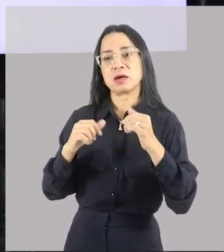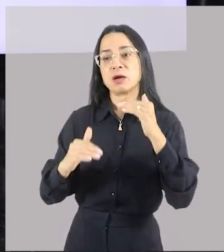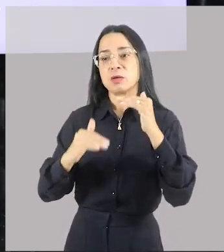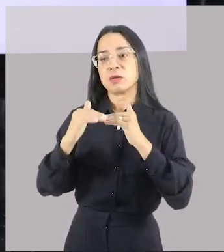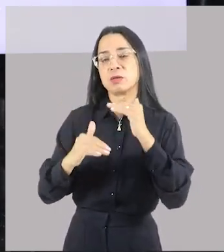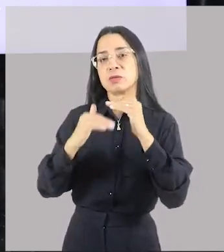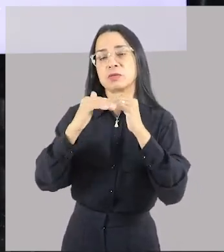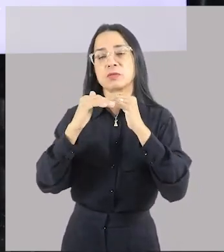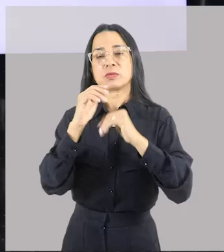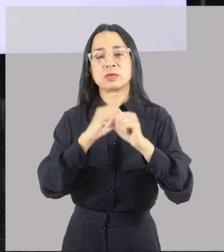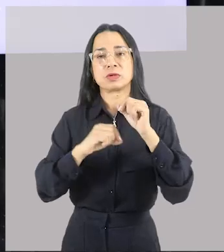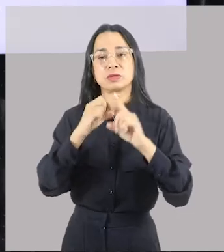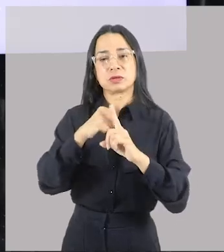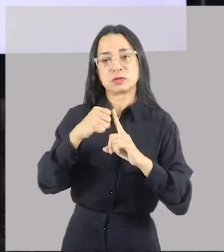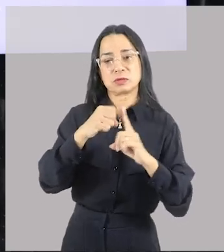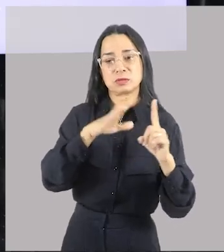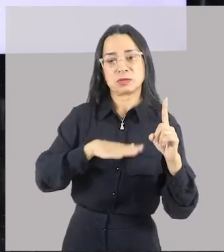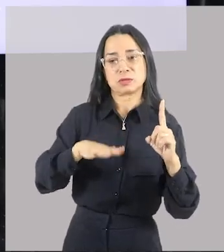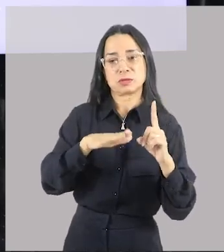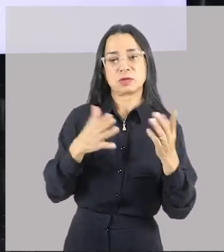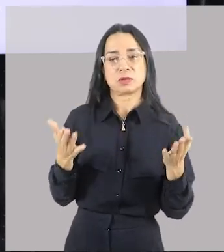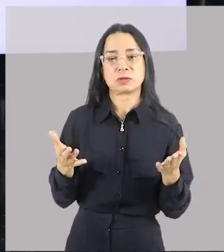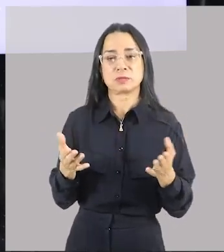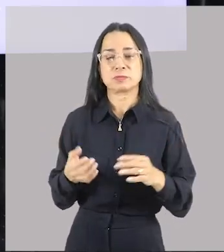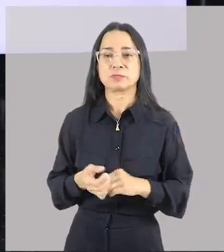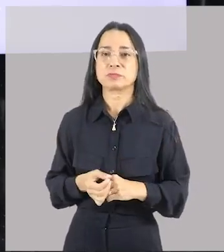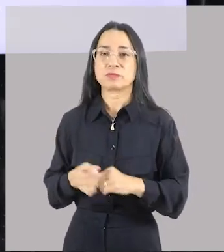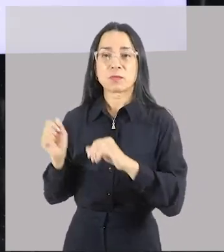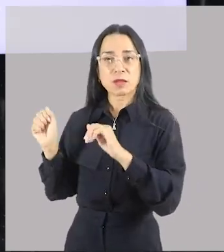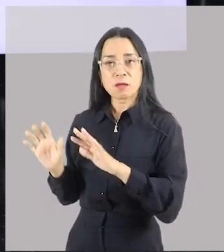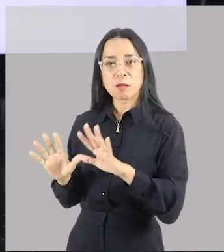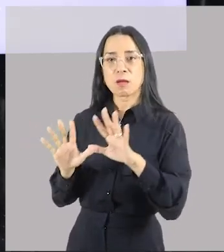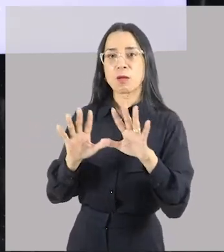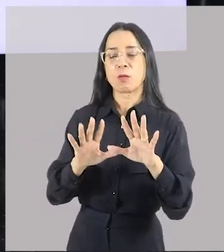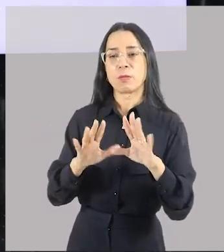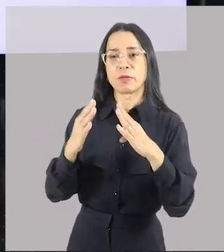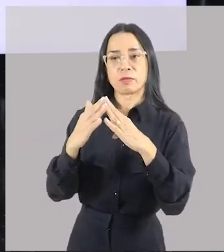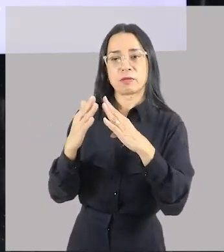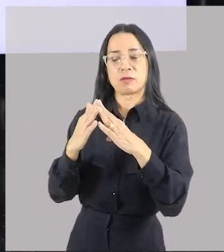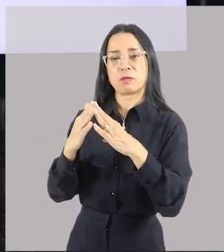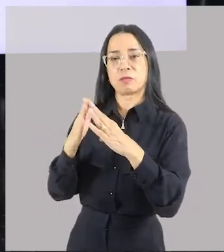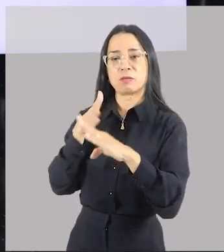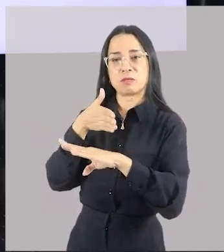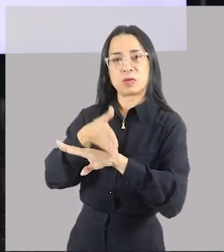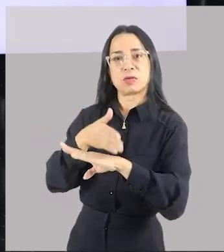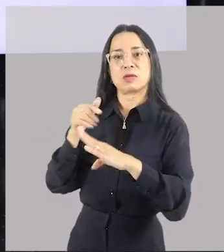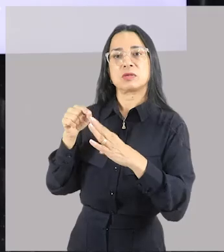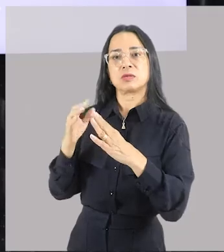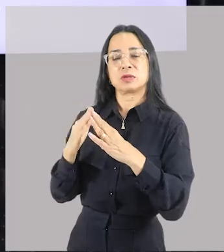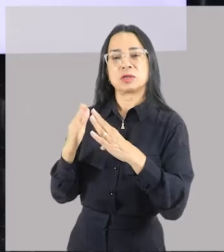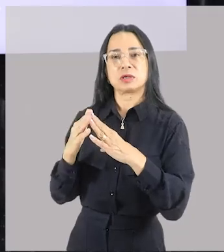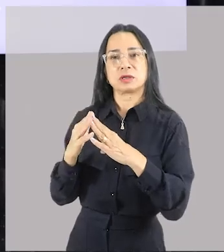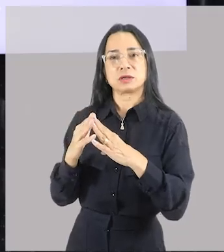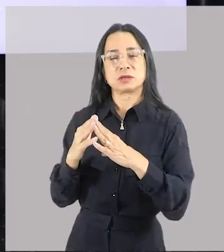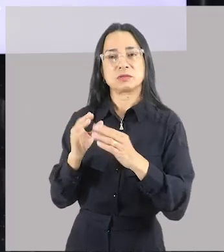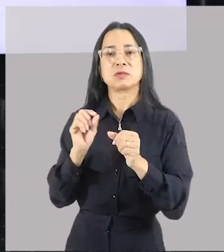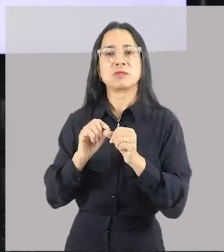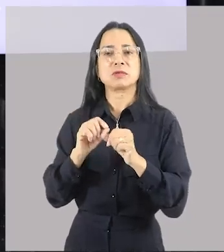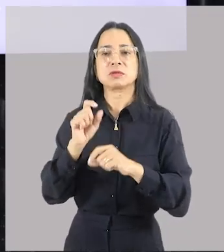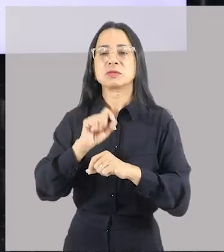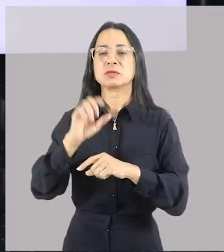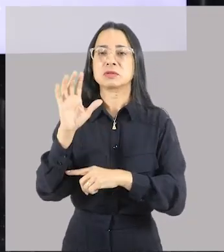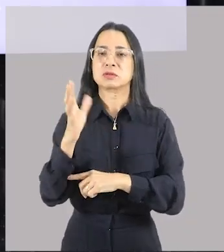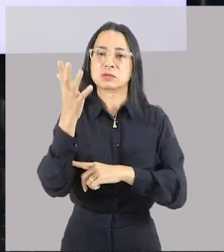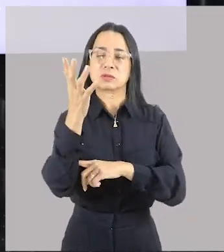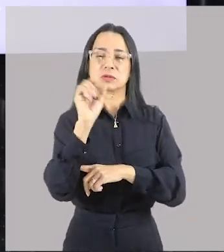A ocupação e invasão de imóveis, porque as pessoas não têm onde morar. Então o fato de elas não terem onde morar vai fazer com que isso